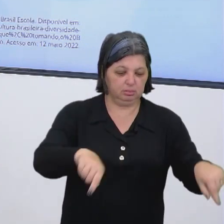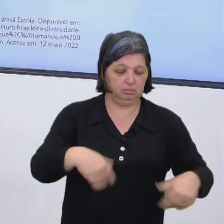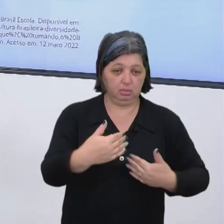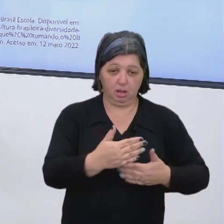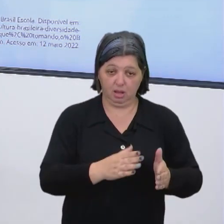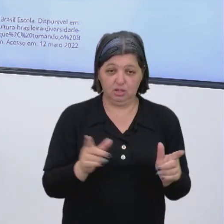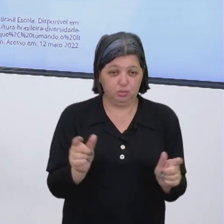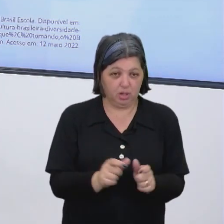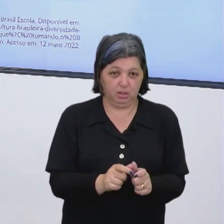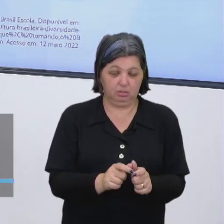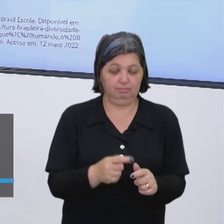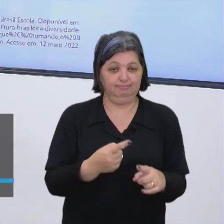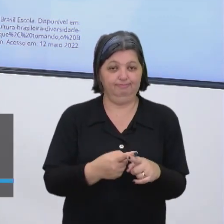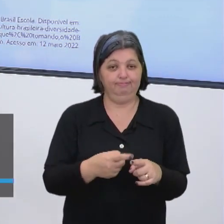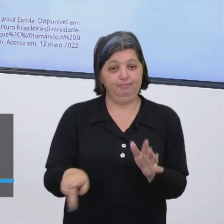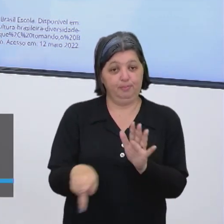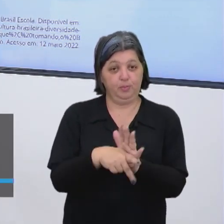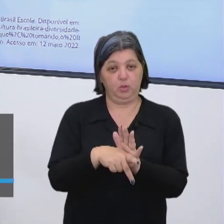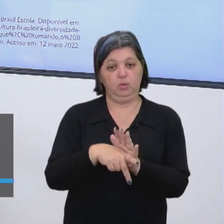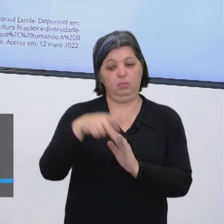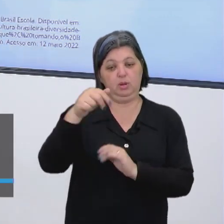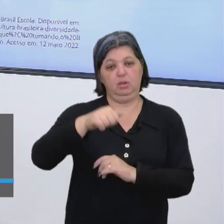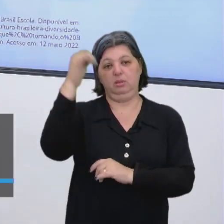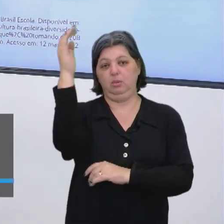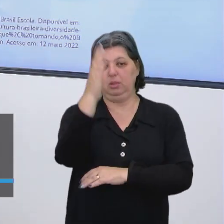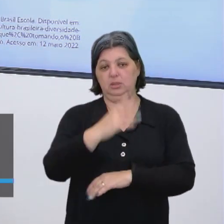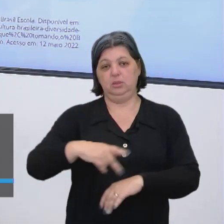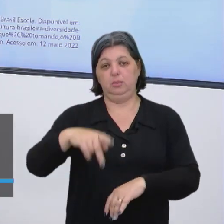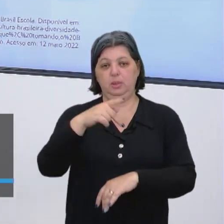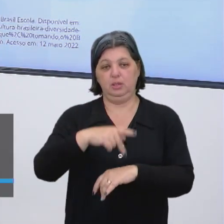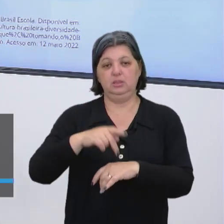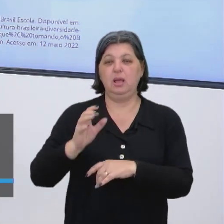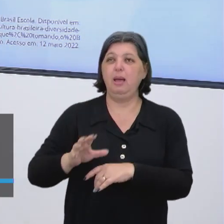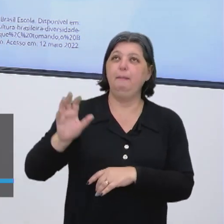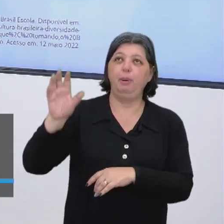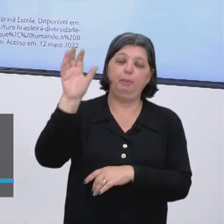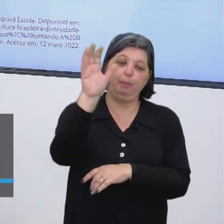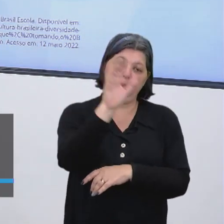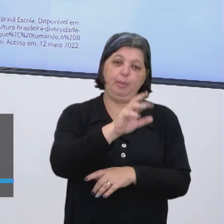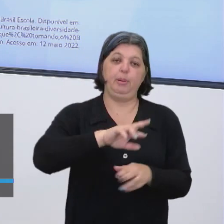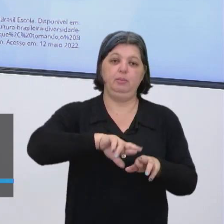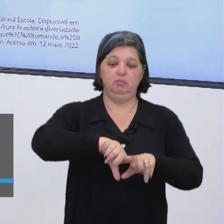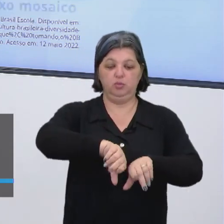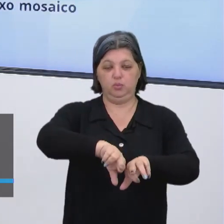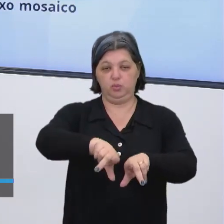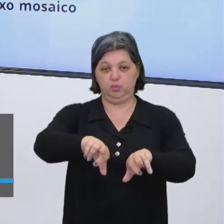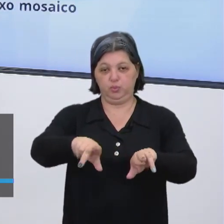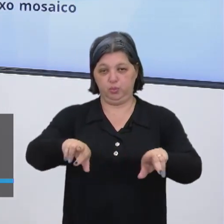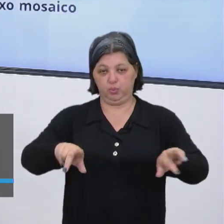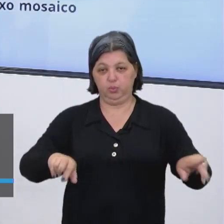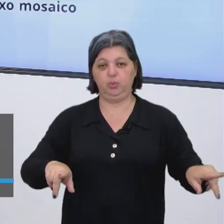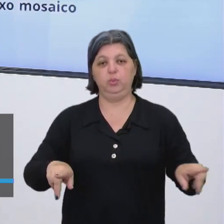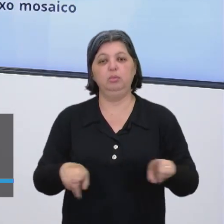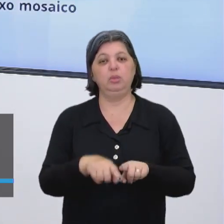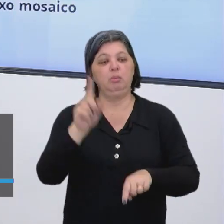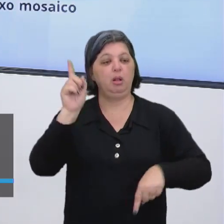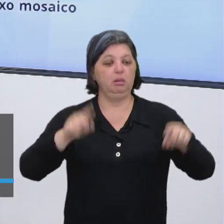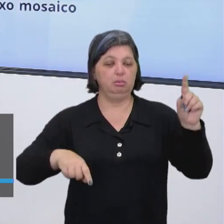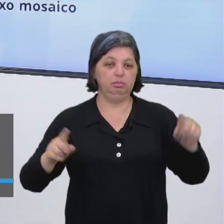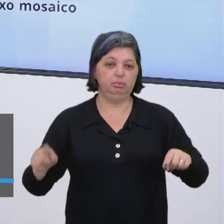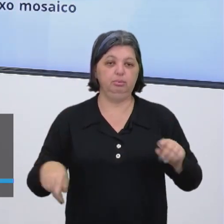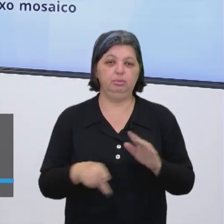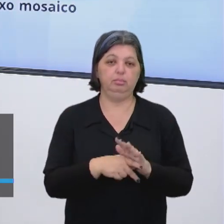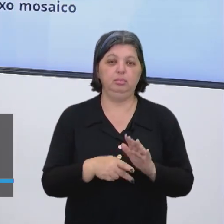da nossa própria realidade, dentro do Brasil, a gente tem diversas diferenças e nuances de como essa cultura